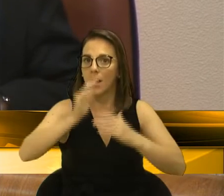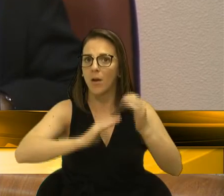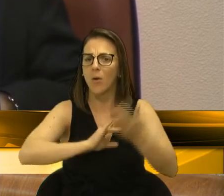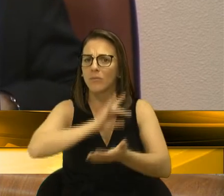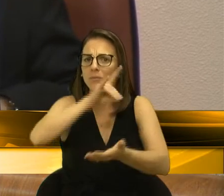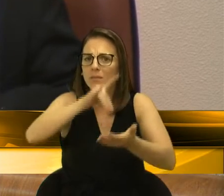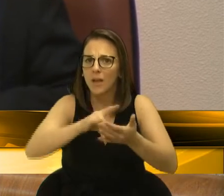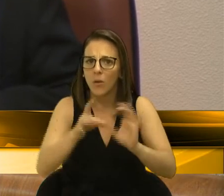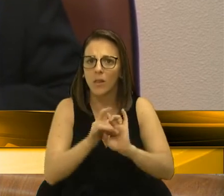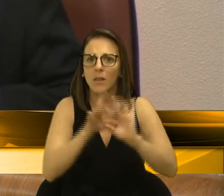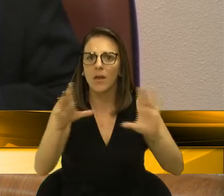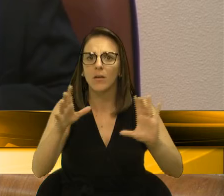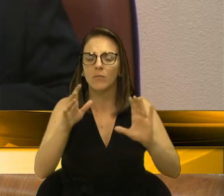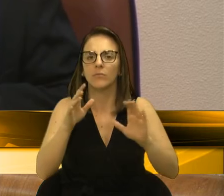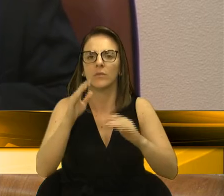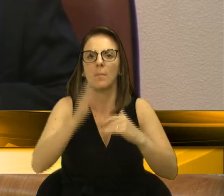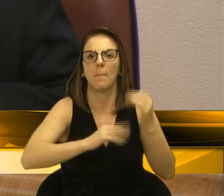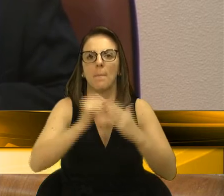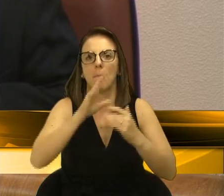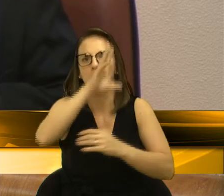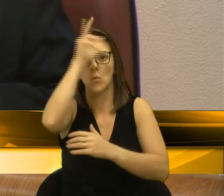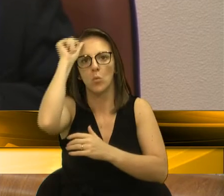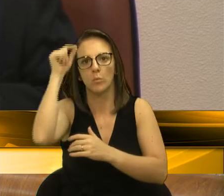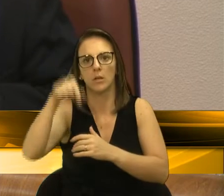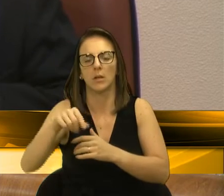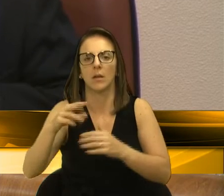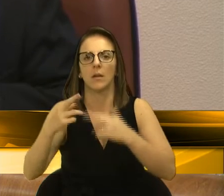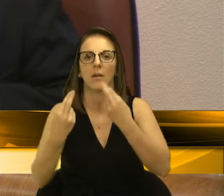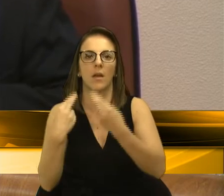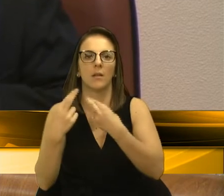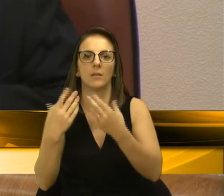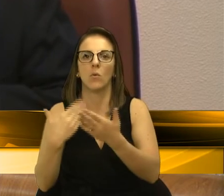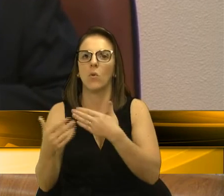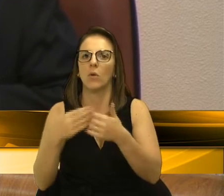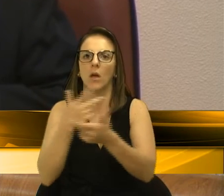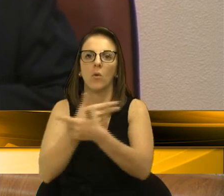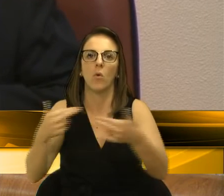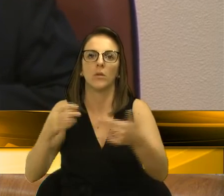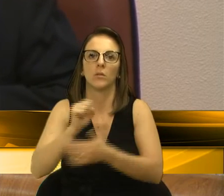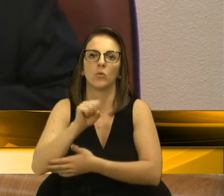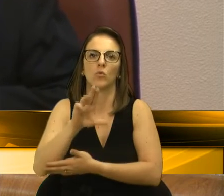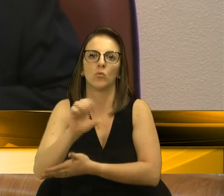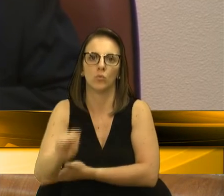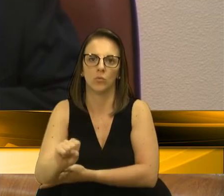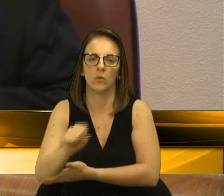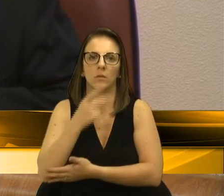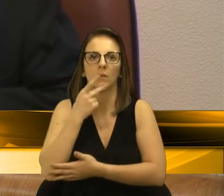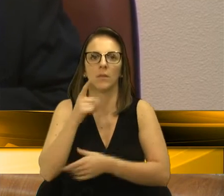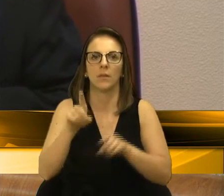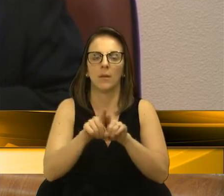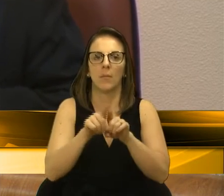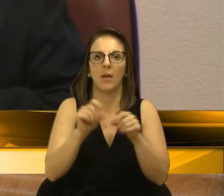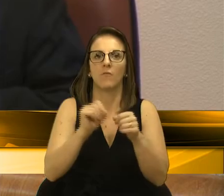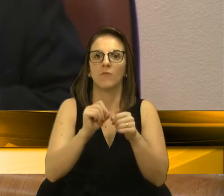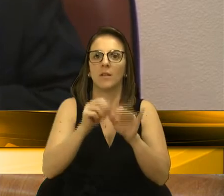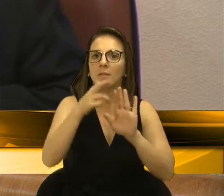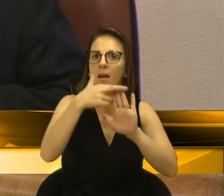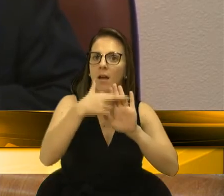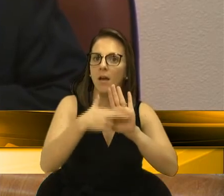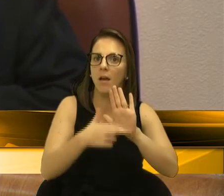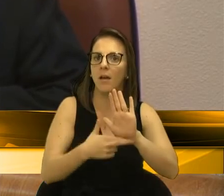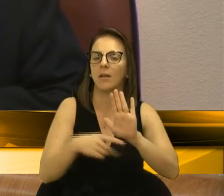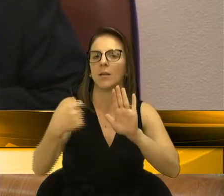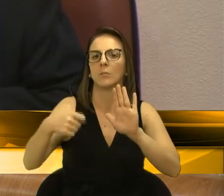públicas relacionadas ao SUS, participando de sua formulação e estabelecendo diretrizes a serem observadas pela